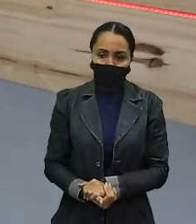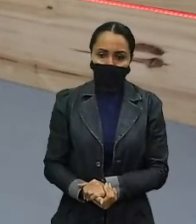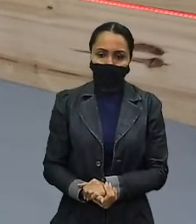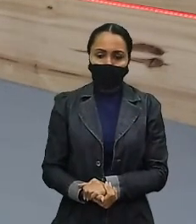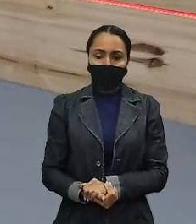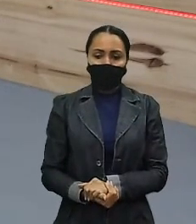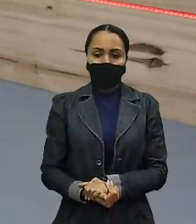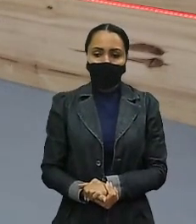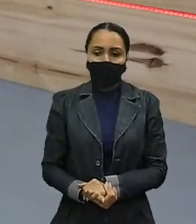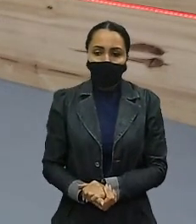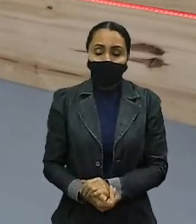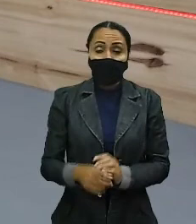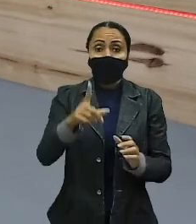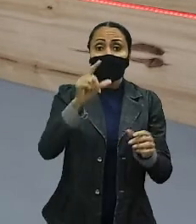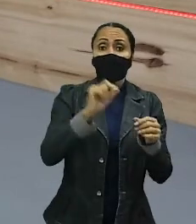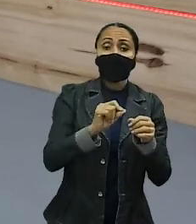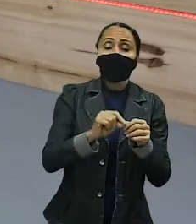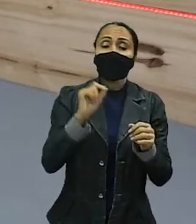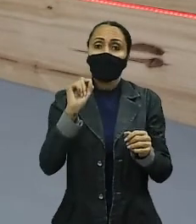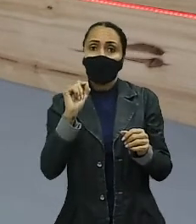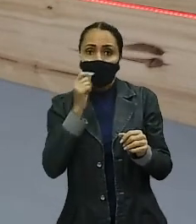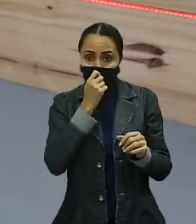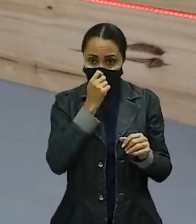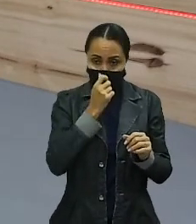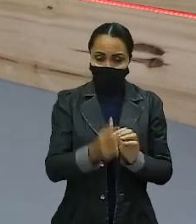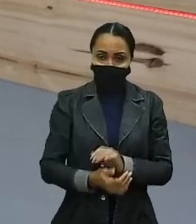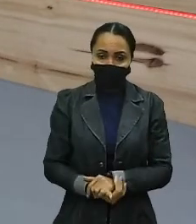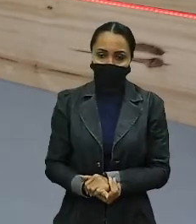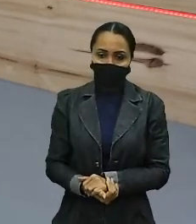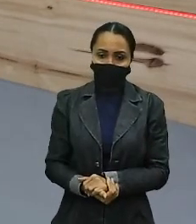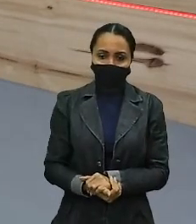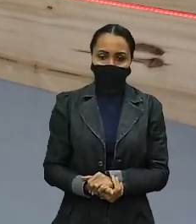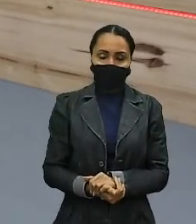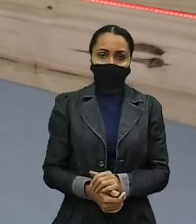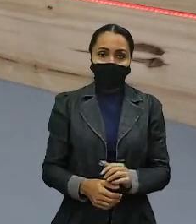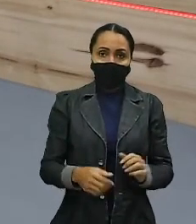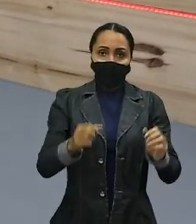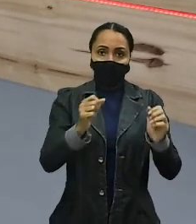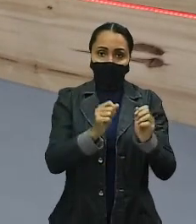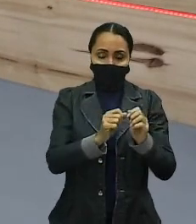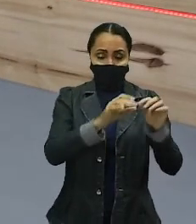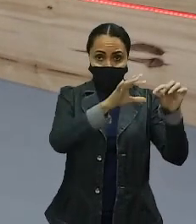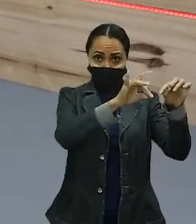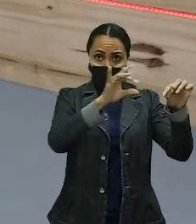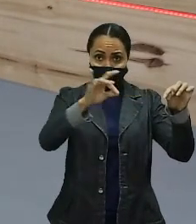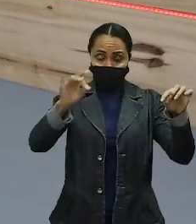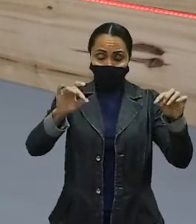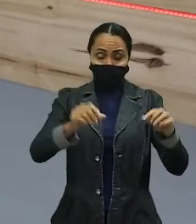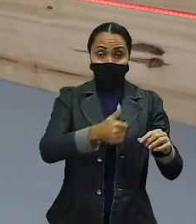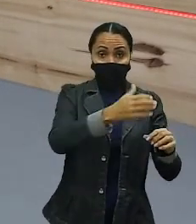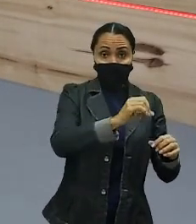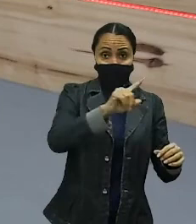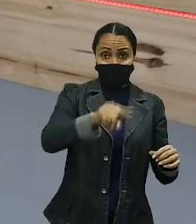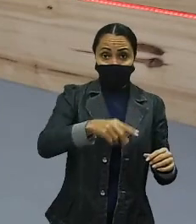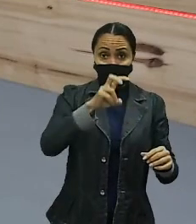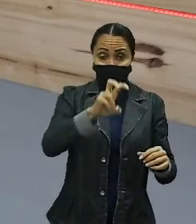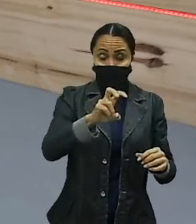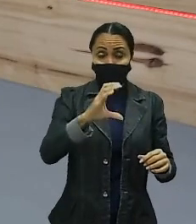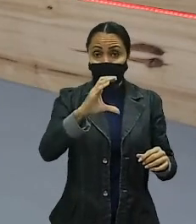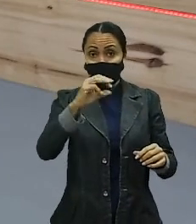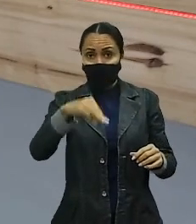vamos trabalhar. O que é que você vai fazer? Você vai ampliar o cordel. 10,5 centímetros